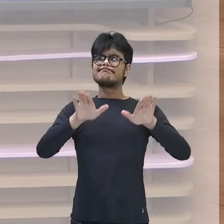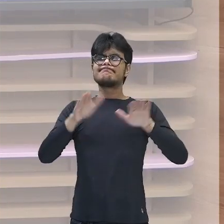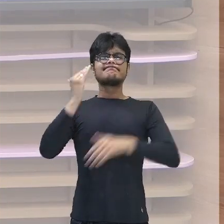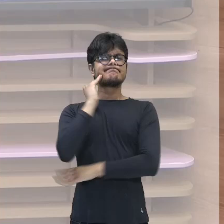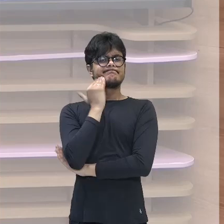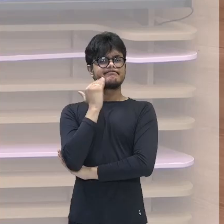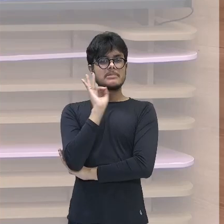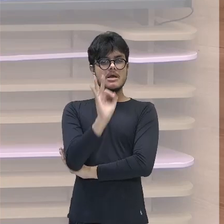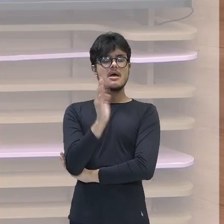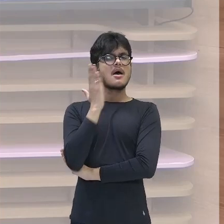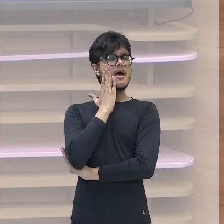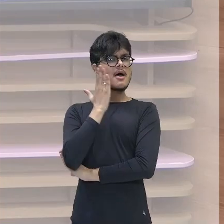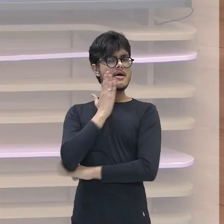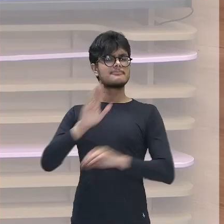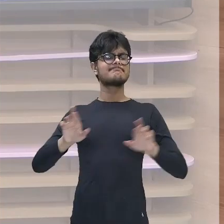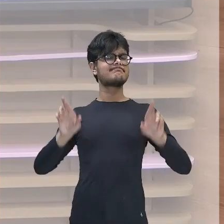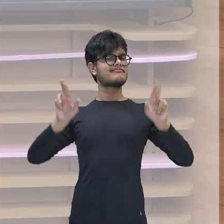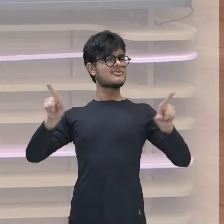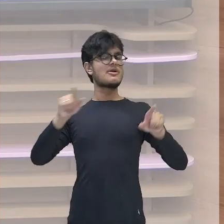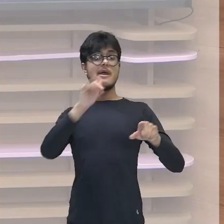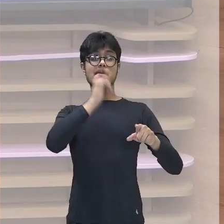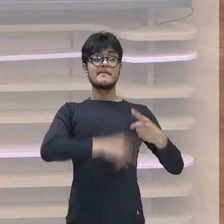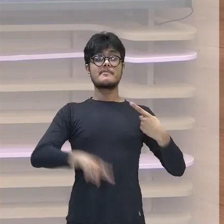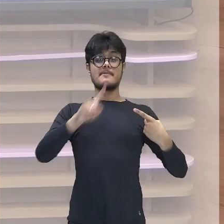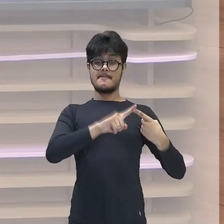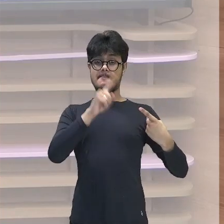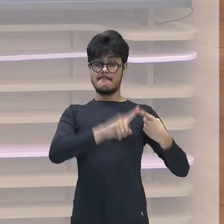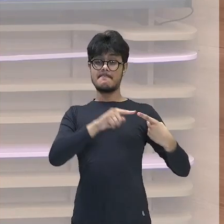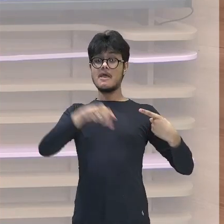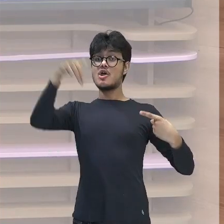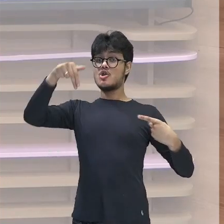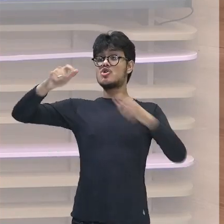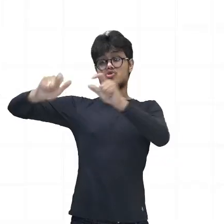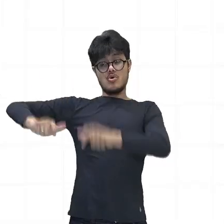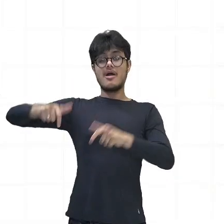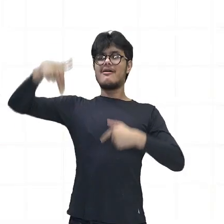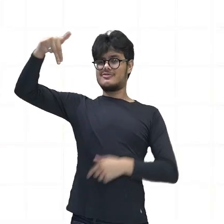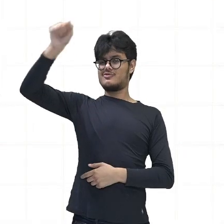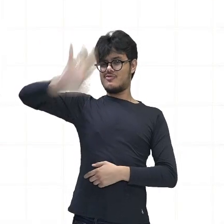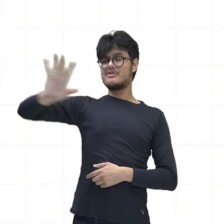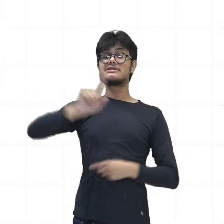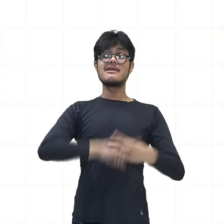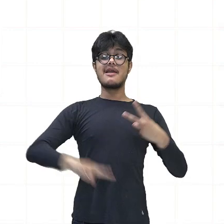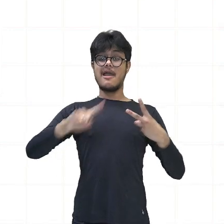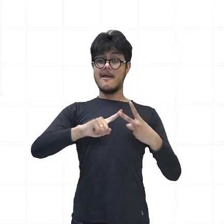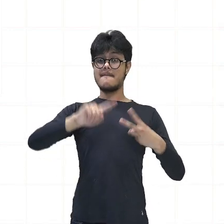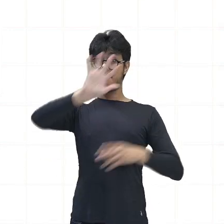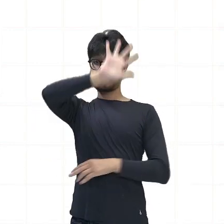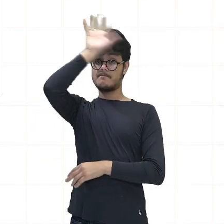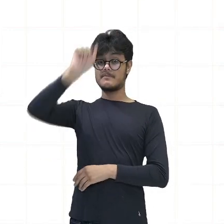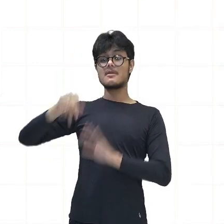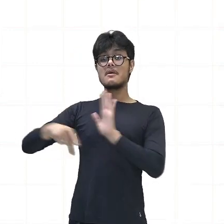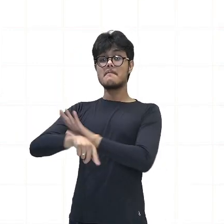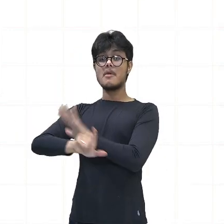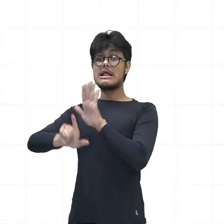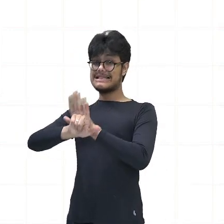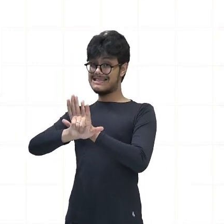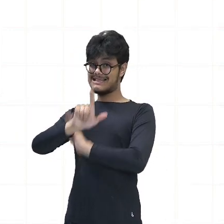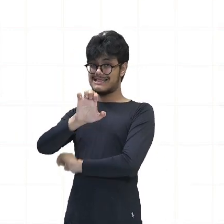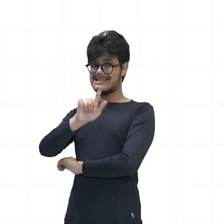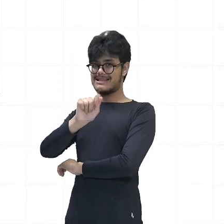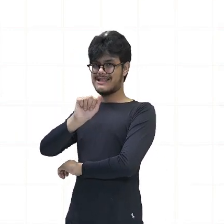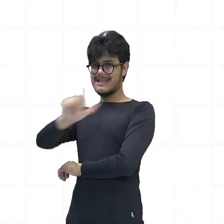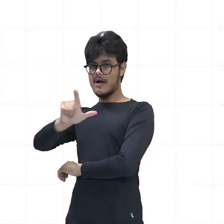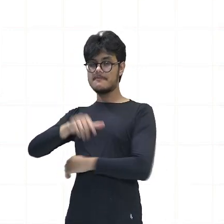entender a diferença entre os termos Amazônia, região norte e Amazônia Legal. E aí a gente tem esse mapa para mostrar para